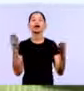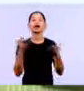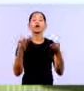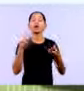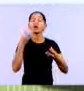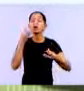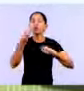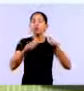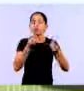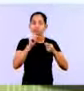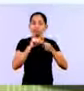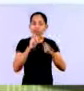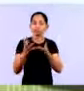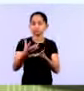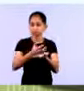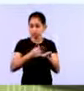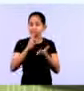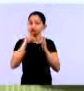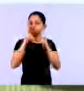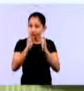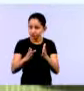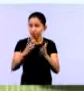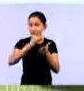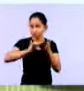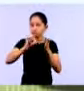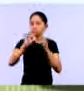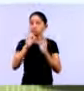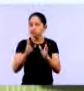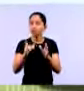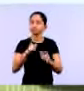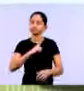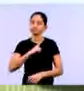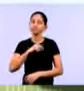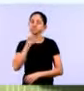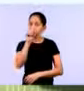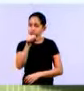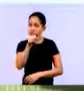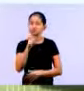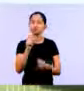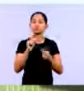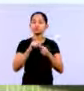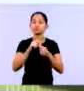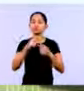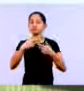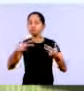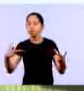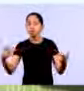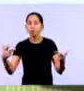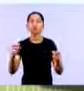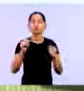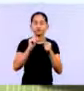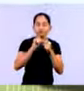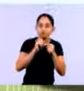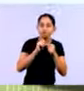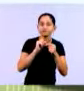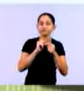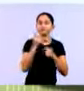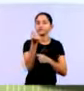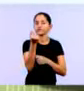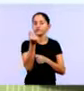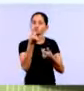crédito tributário. Bom, então o imposto foi criado. Eu realizei a aquisição de um bem ou eu fiz a circulação